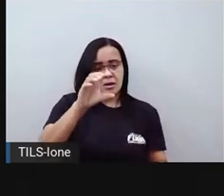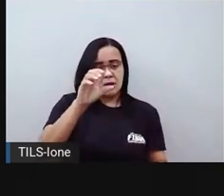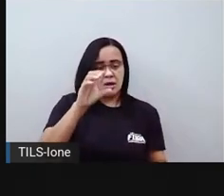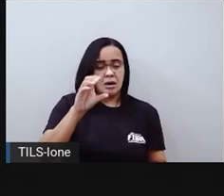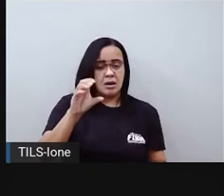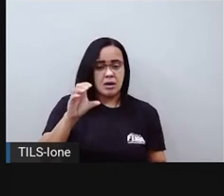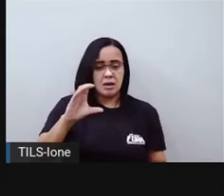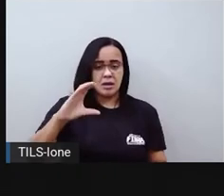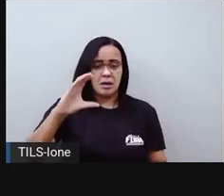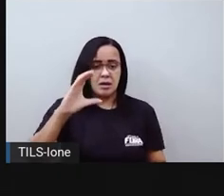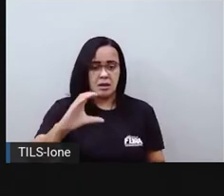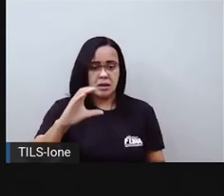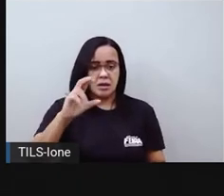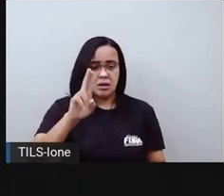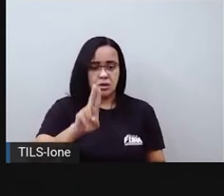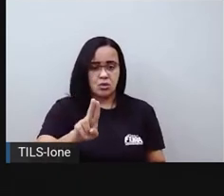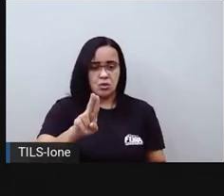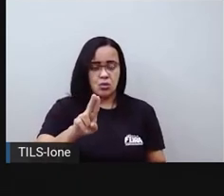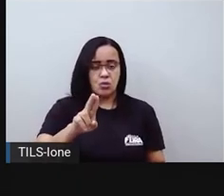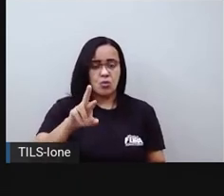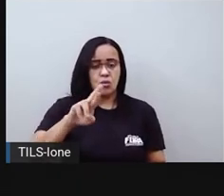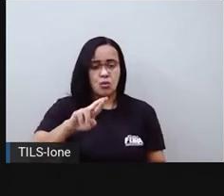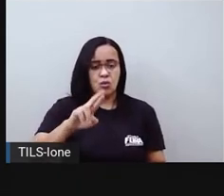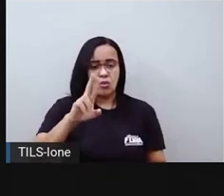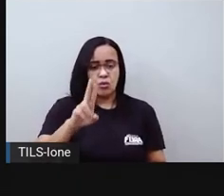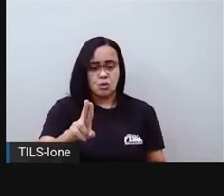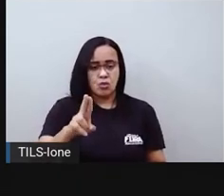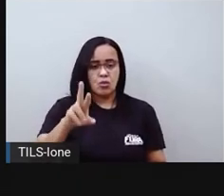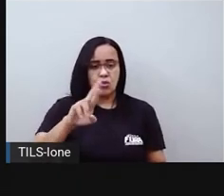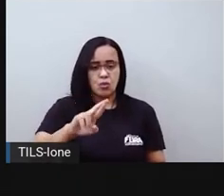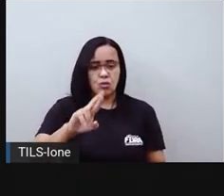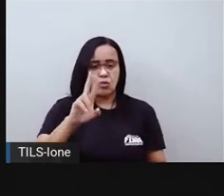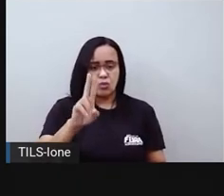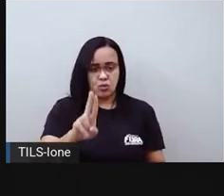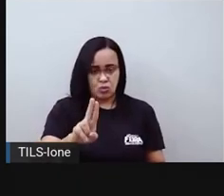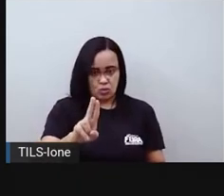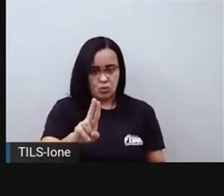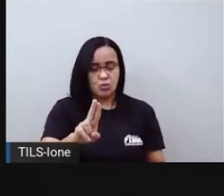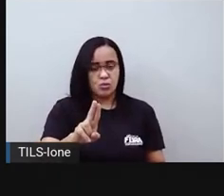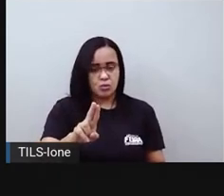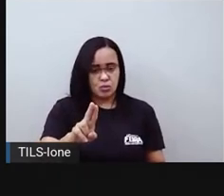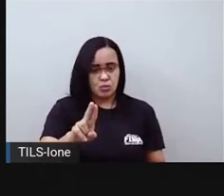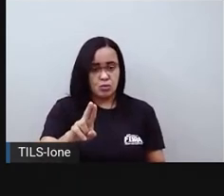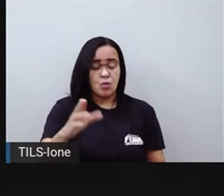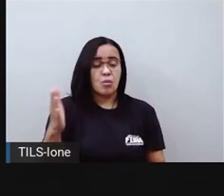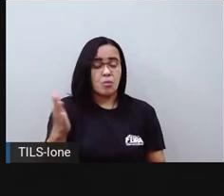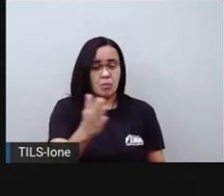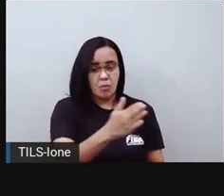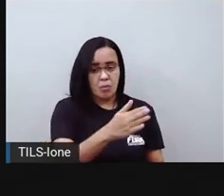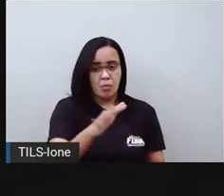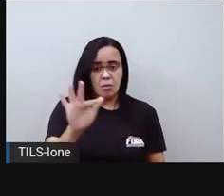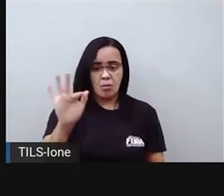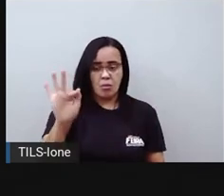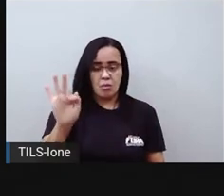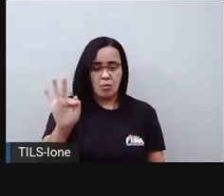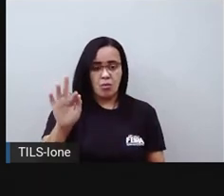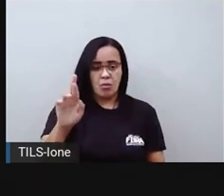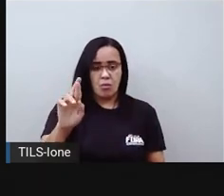animal que ele é, que é sapo. Então, em inglês fica cururu, frog.